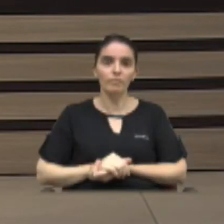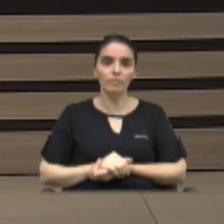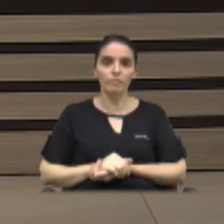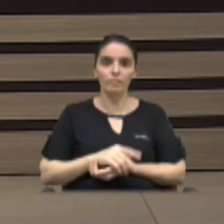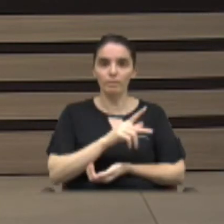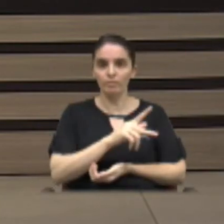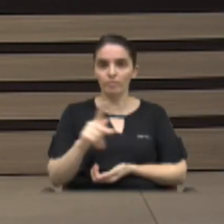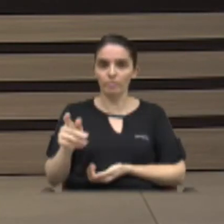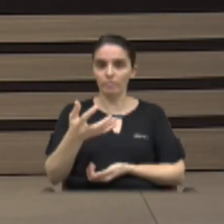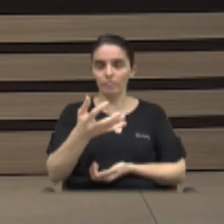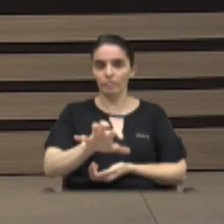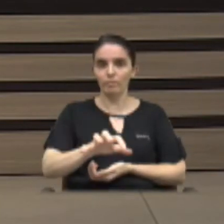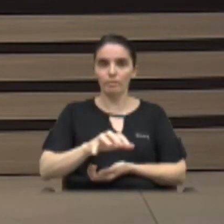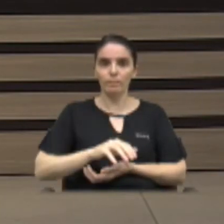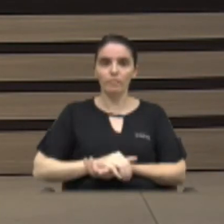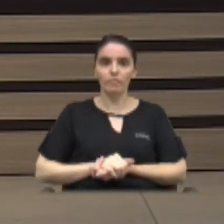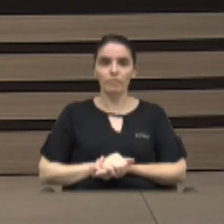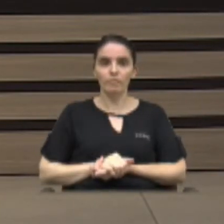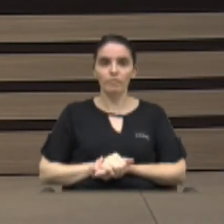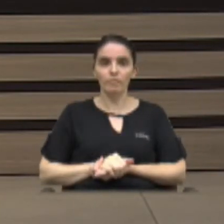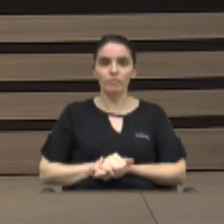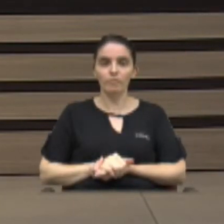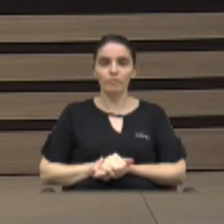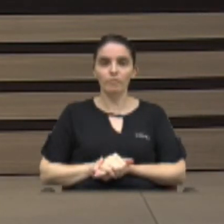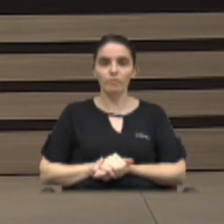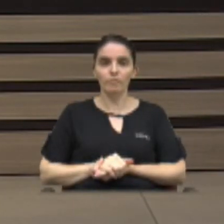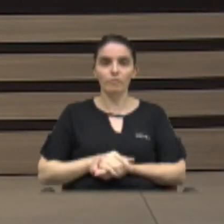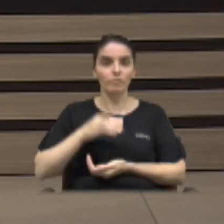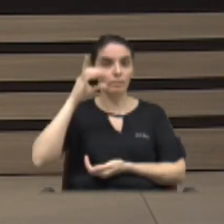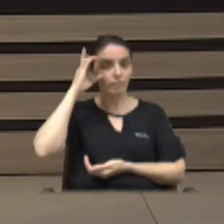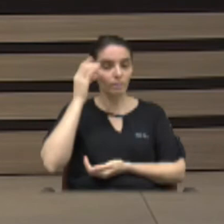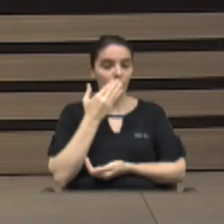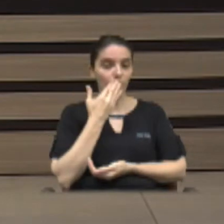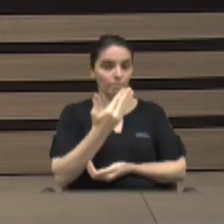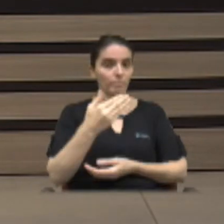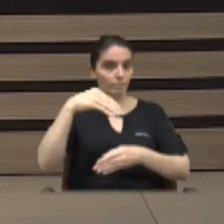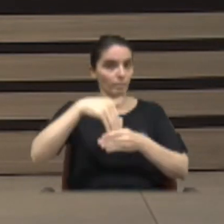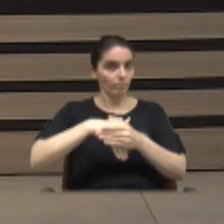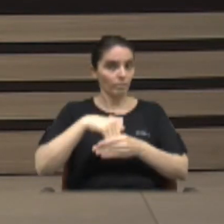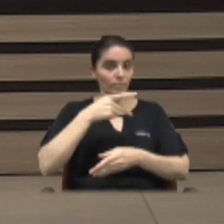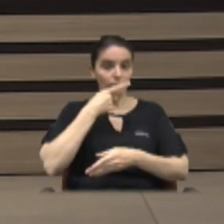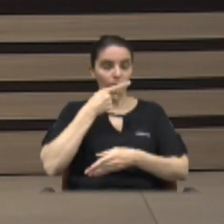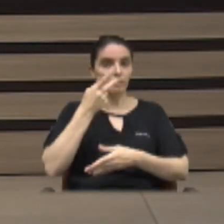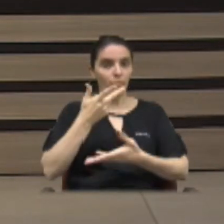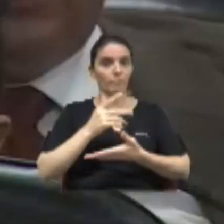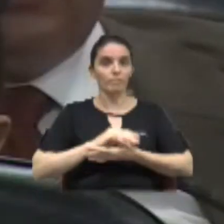presidente, eu vou dispensar. Deixa o Alckmin vir pedir voto aqui, que eu vou falar